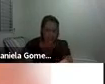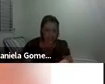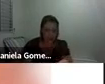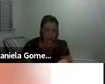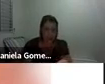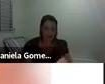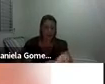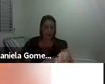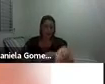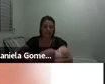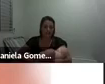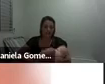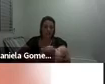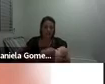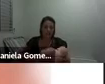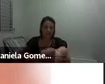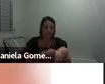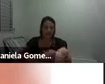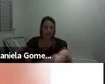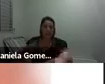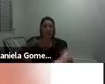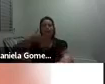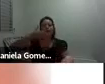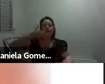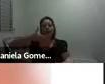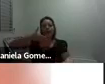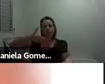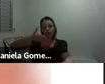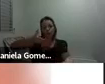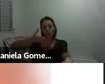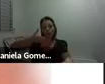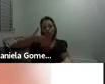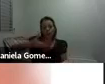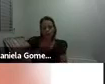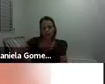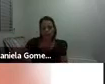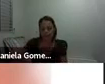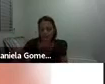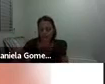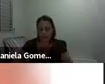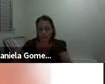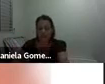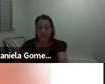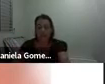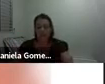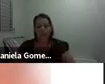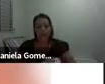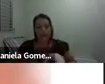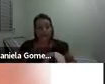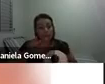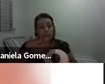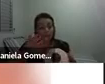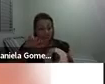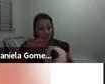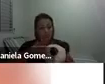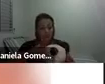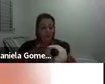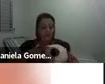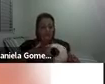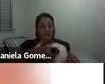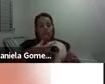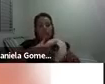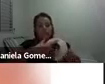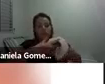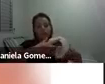você cair sobre o bebê, então você vai trazê-lo até você? A sua mão é importante quando você for pegar o